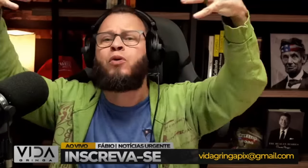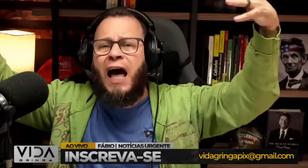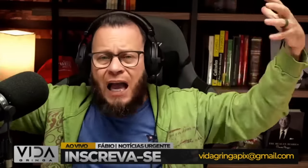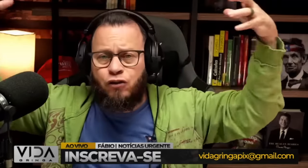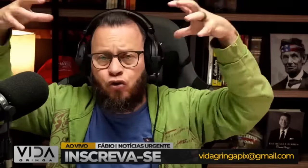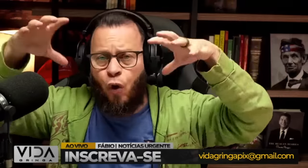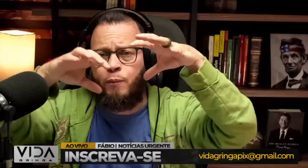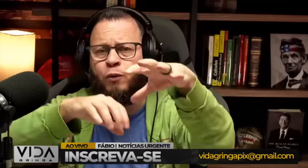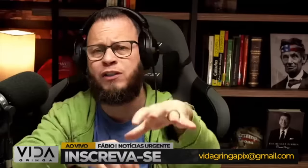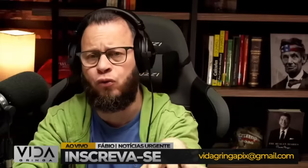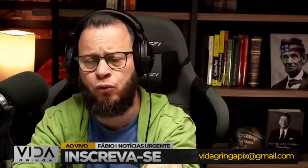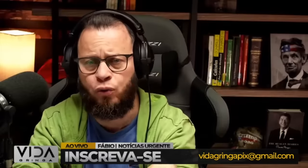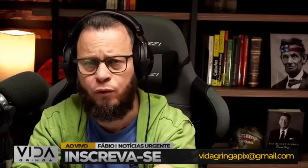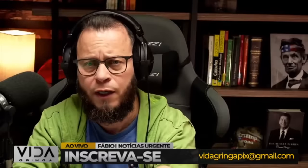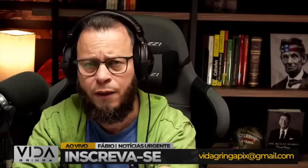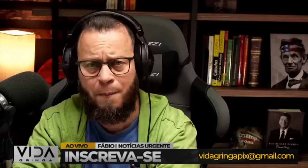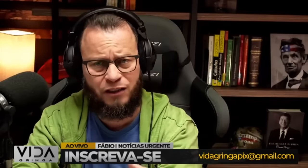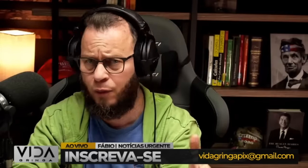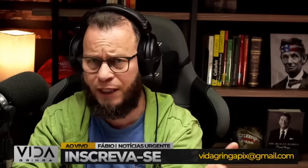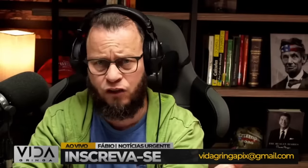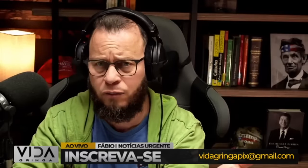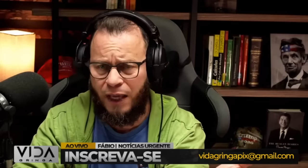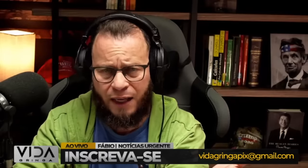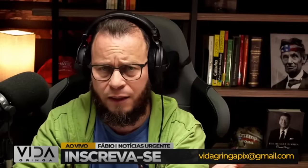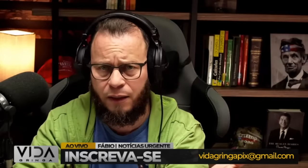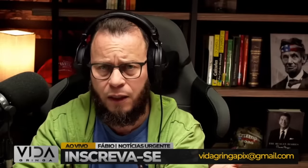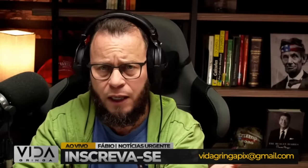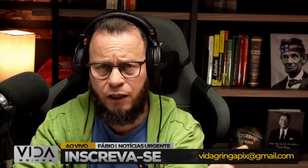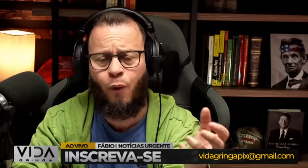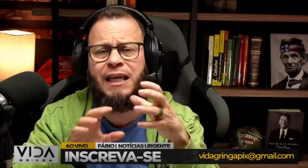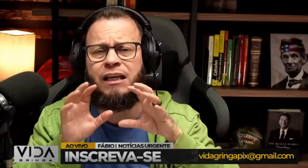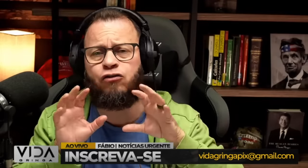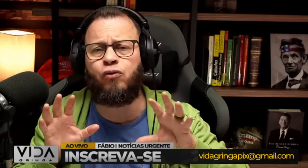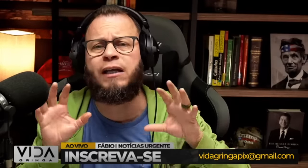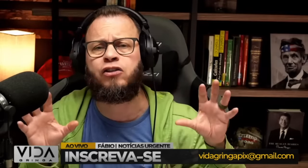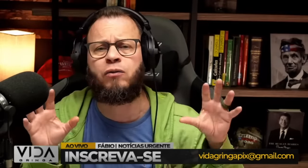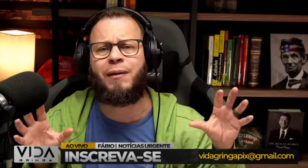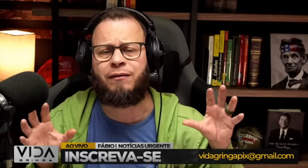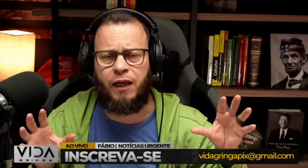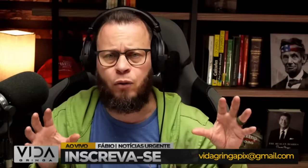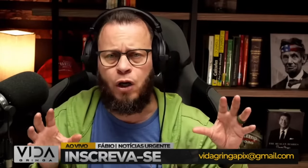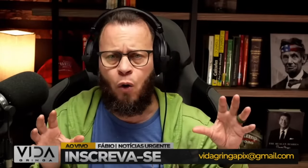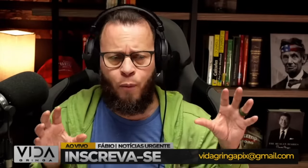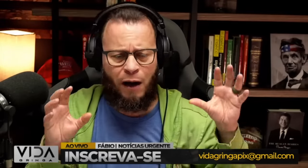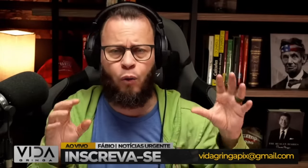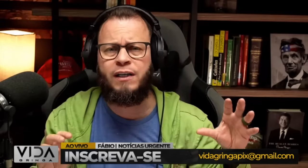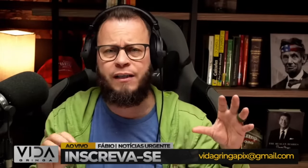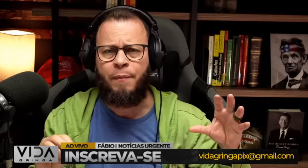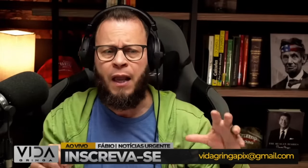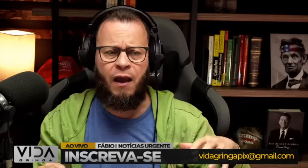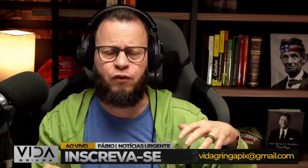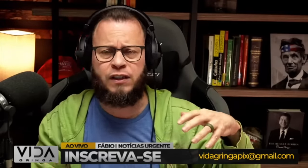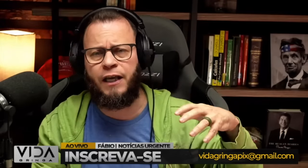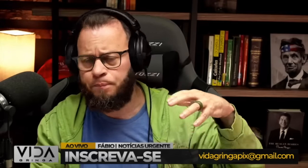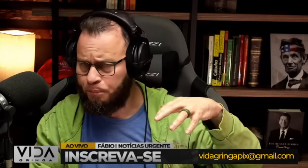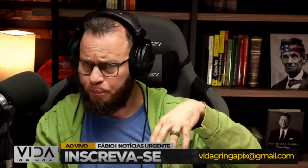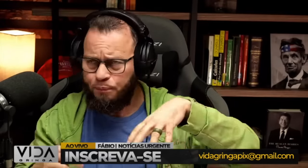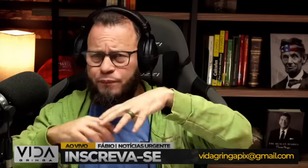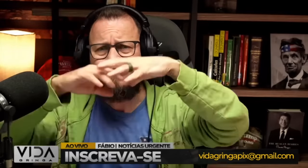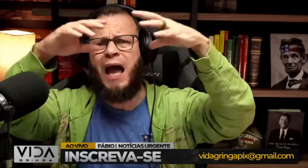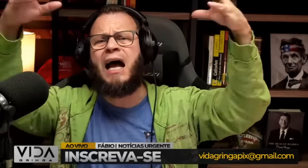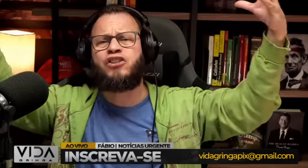Popular sobre o assunto mas não na questão técnica Então é isso que eles estão debatendo uma coisa é